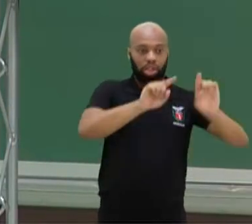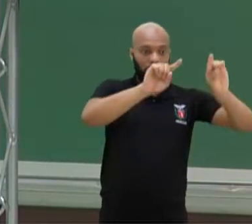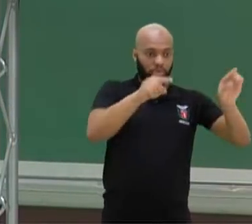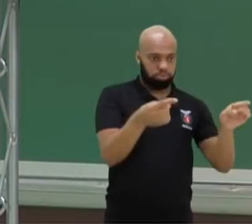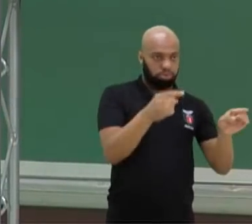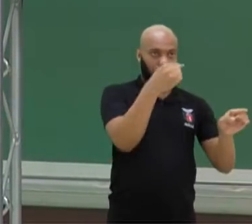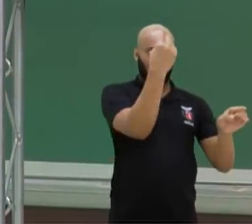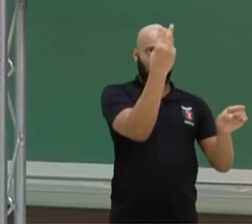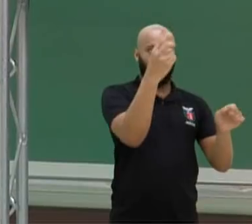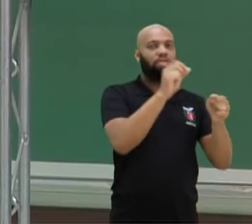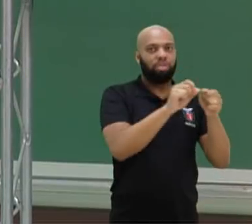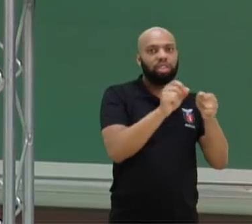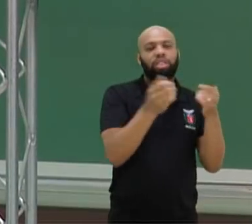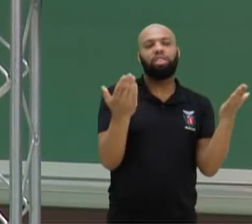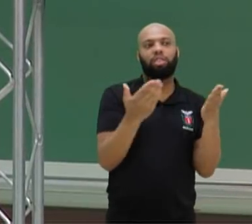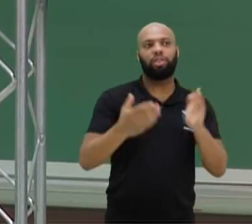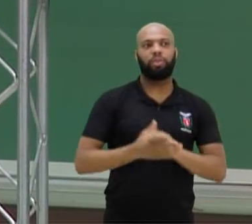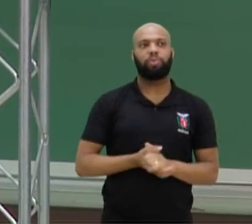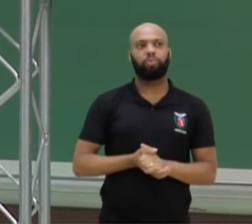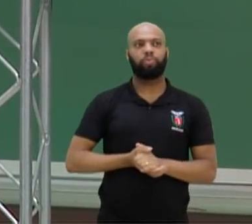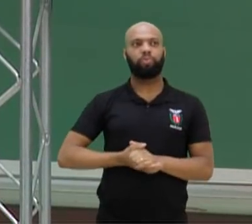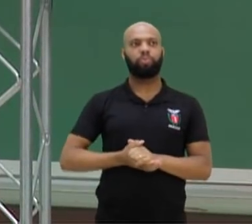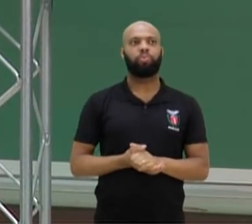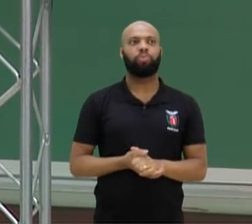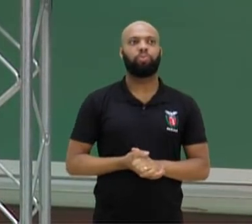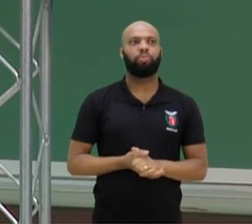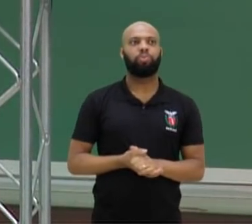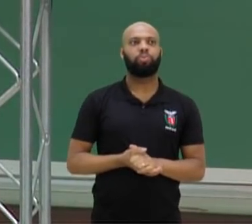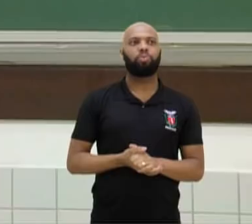dessa diferença. Vamos lá?